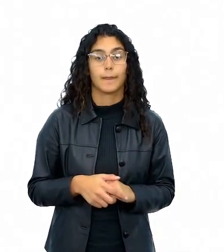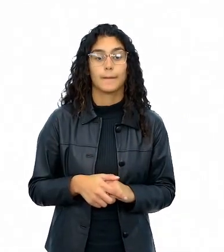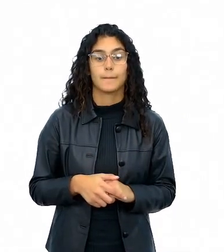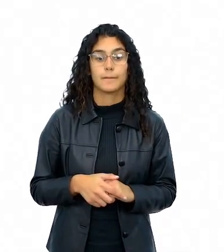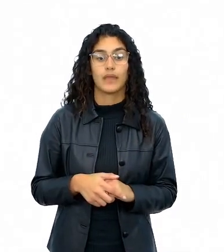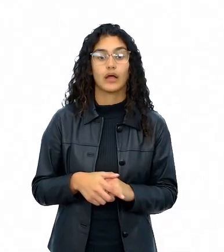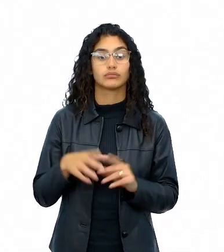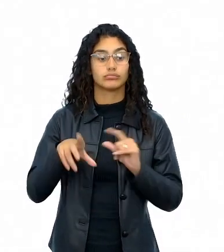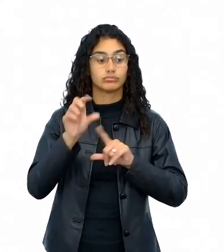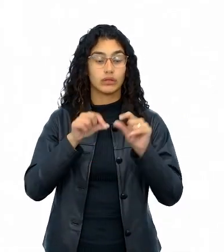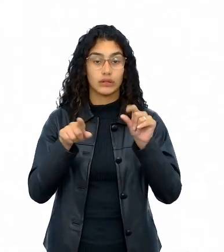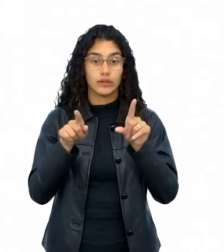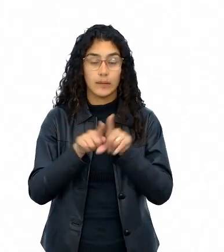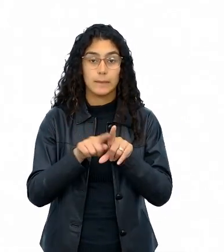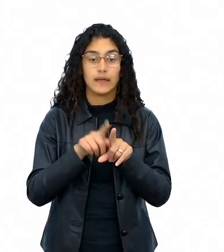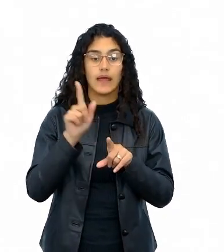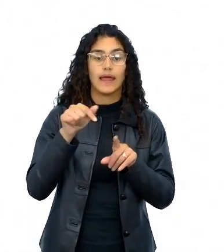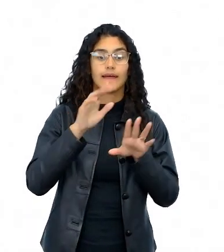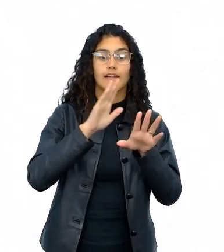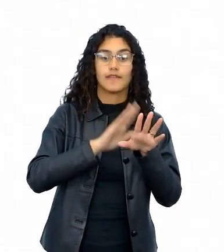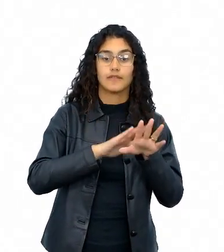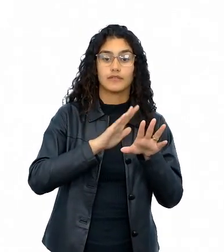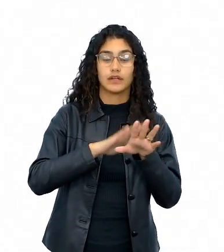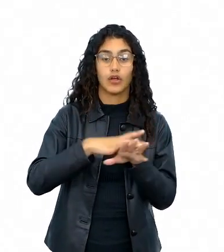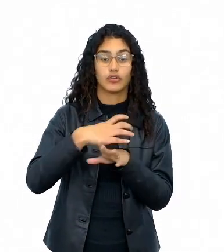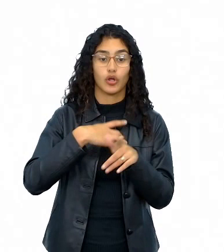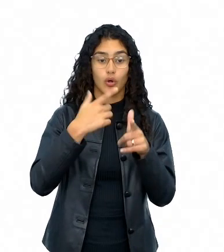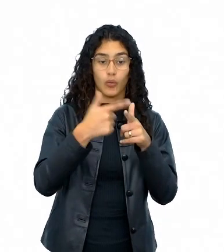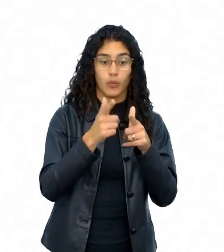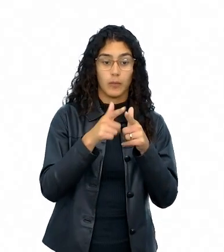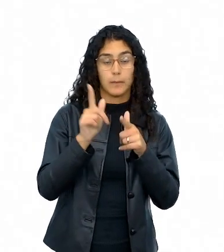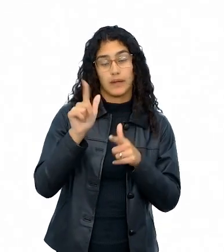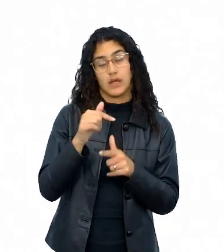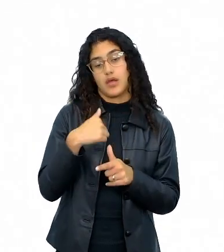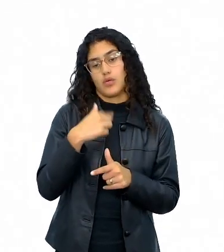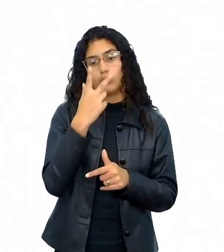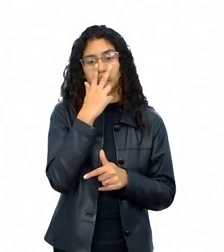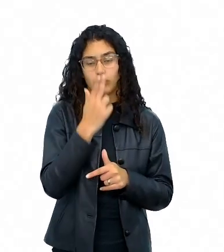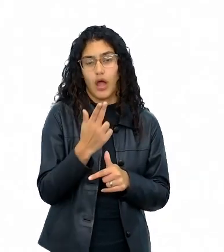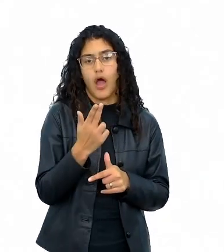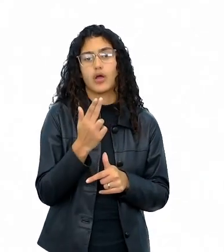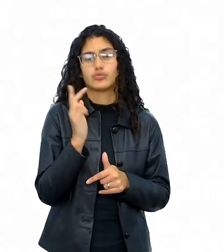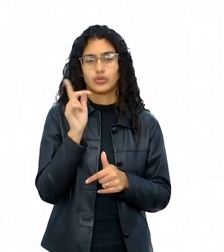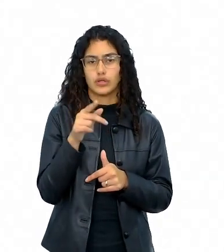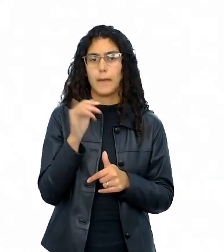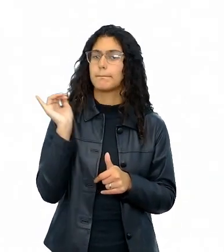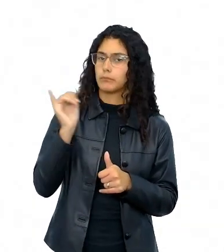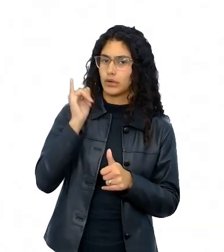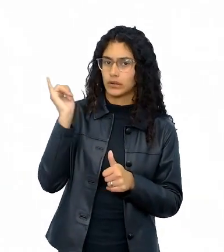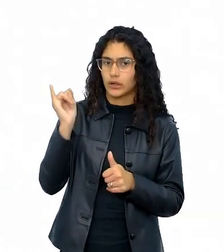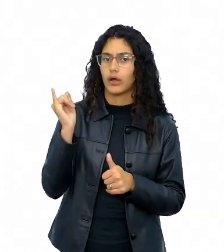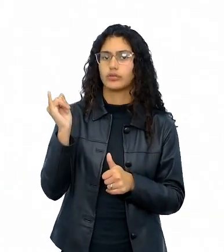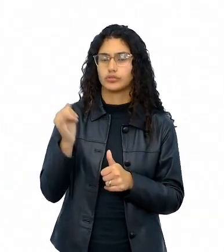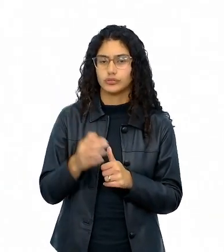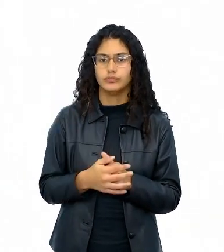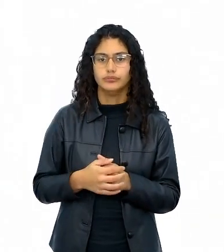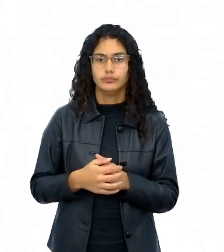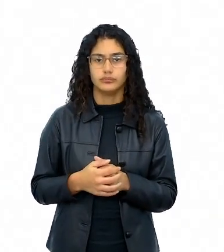outra que eu escolhi foi sobre elaborar situação-problema, que é algo que eu acho que é sempre válido, né?